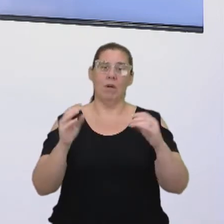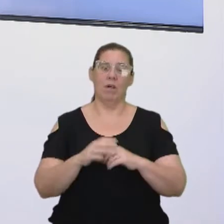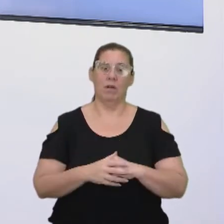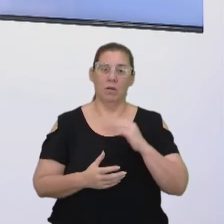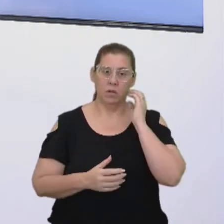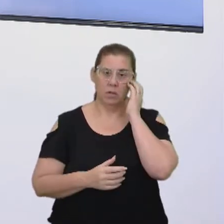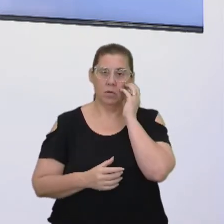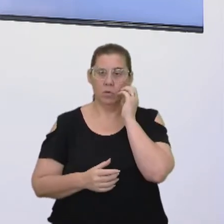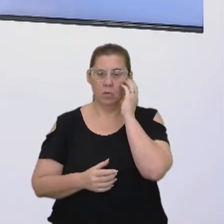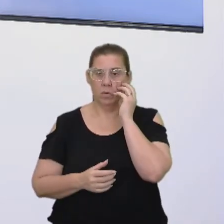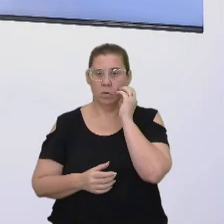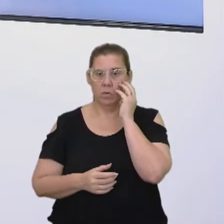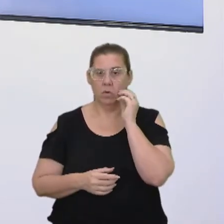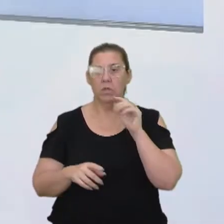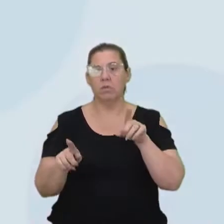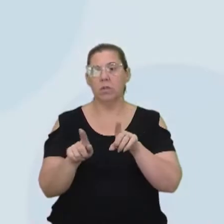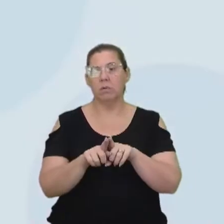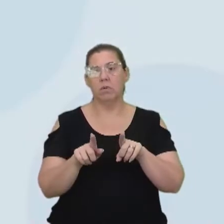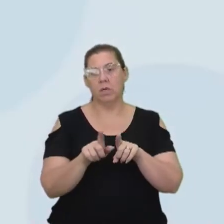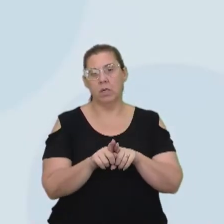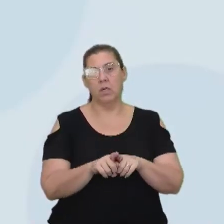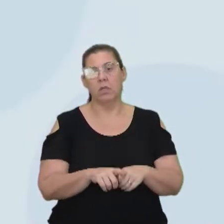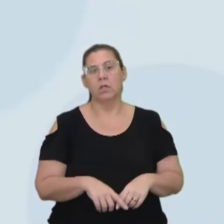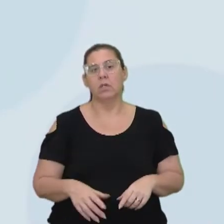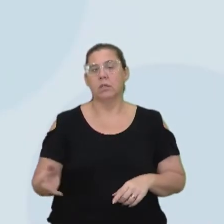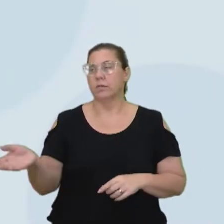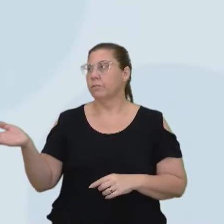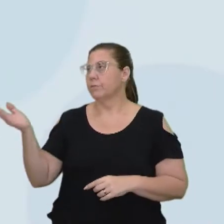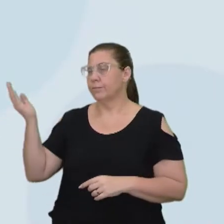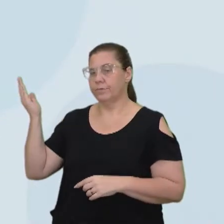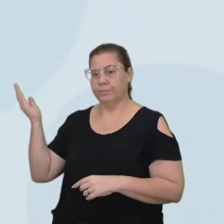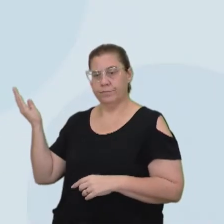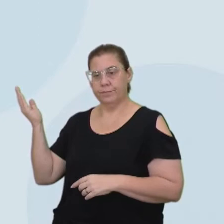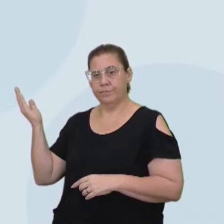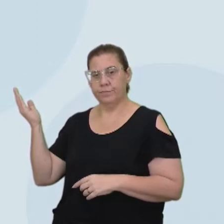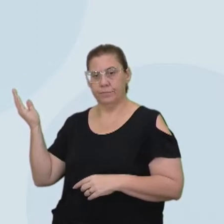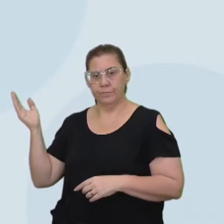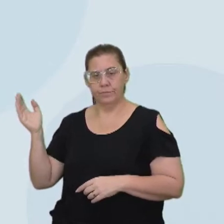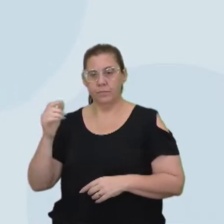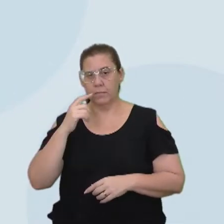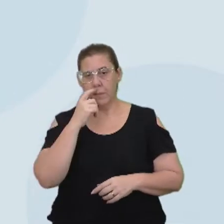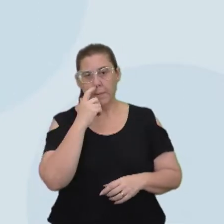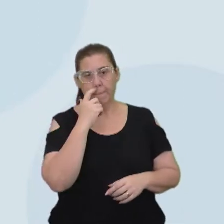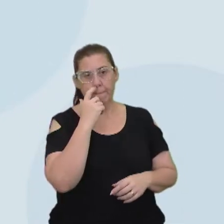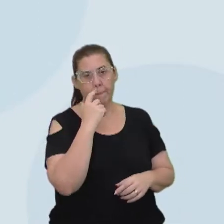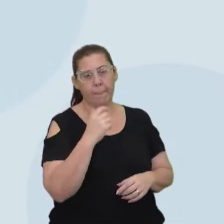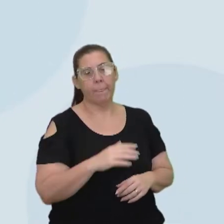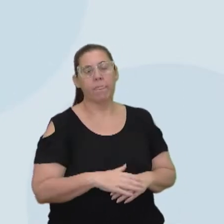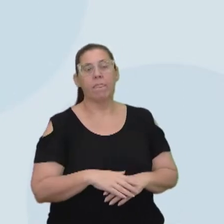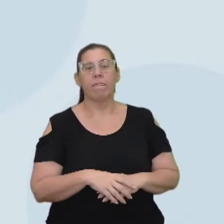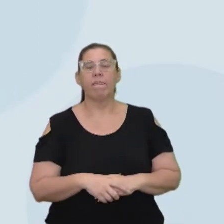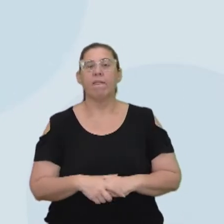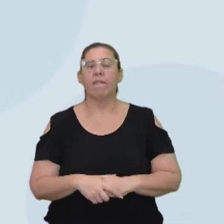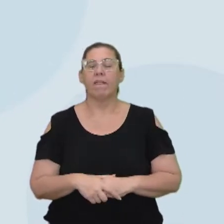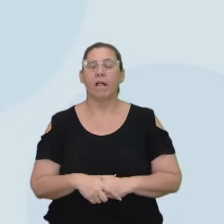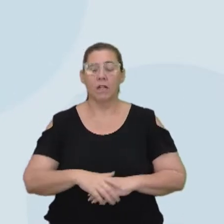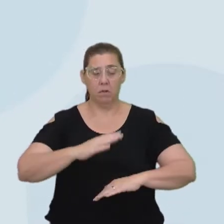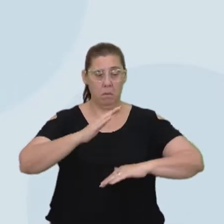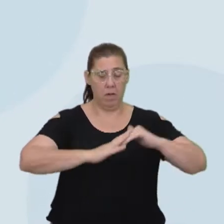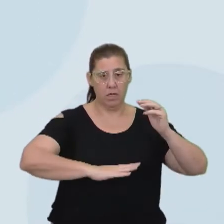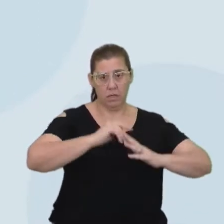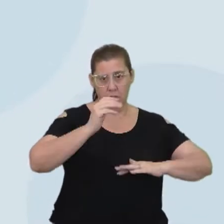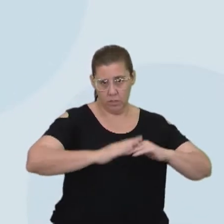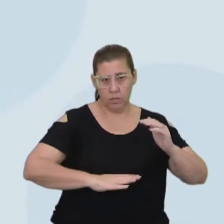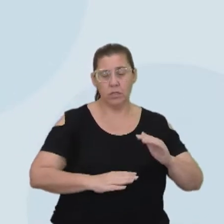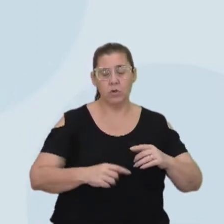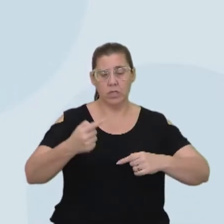A gente também tem aqui os parágrafos, né? Então, o primeiro parágrafo do 2º artigo fala que a adoção dessas políticas e ações deverá